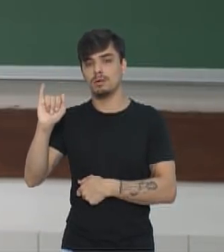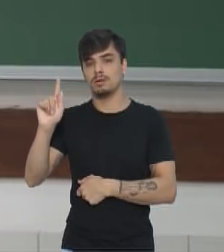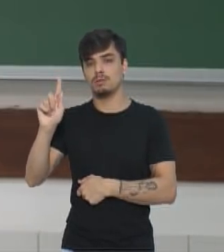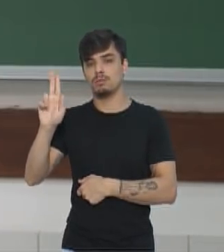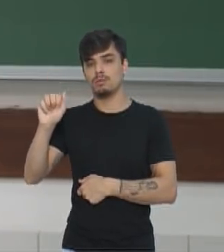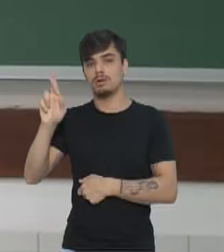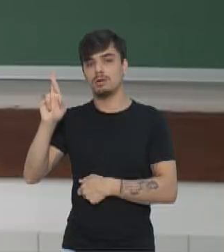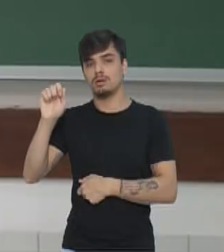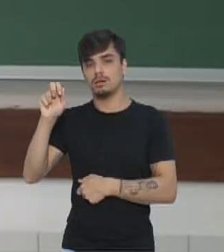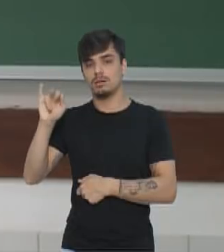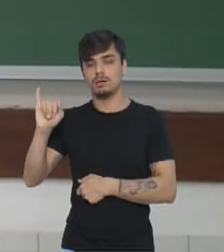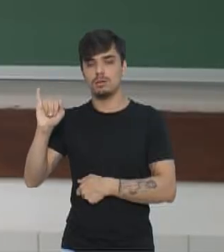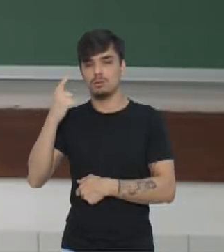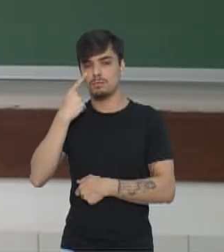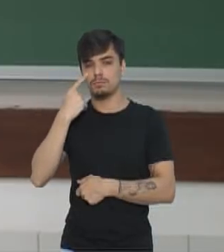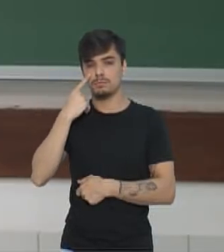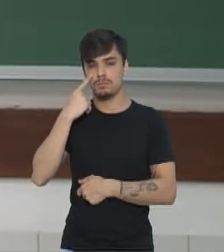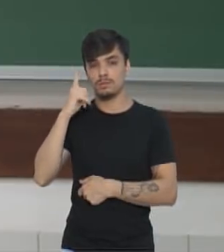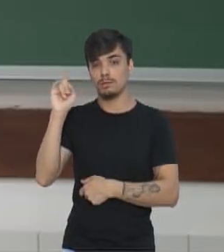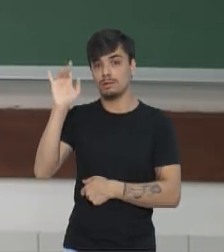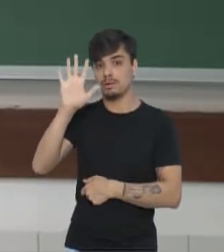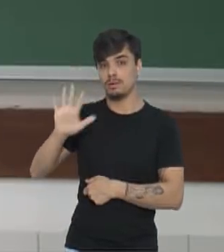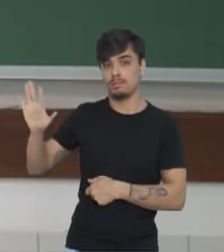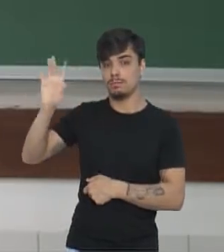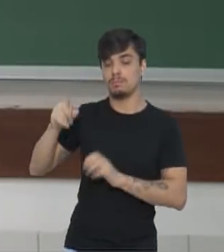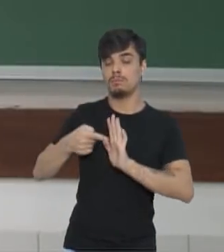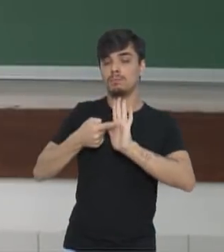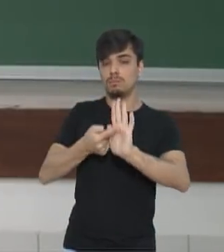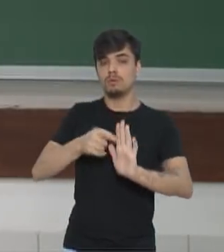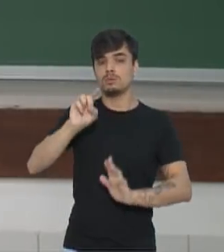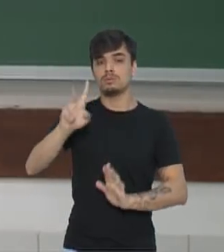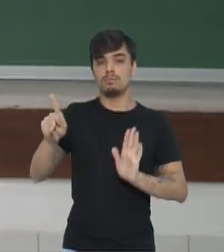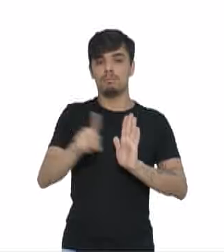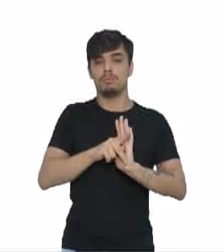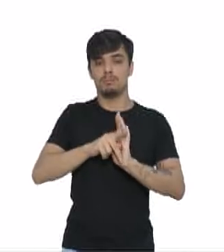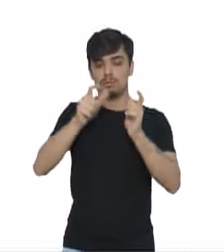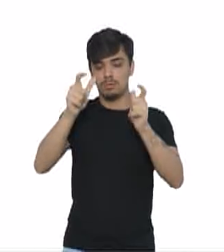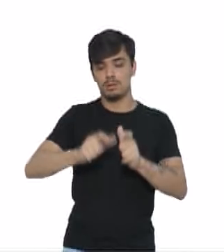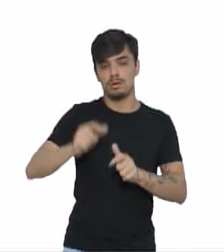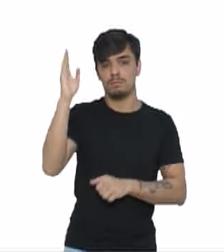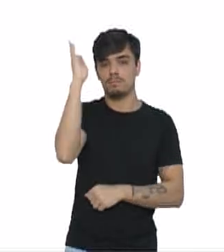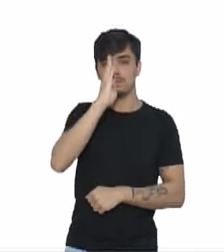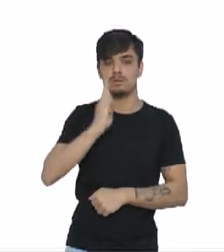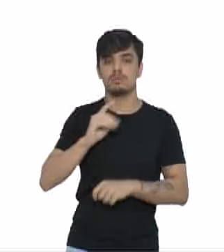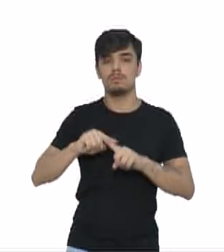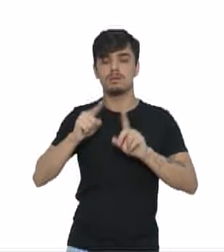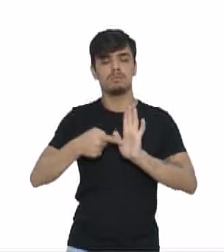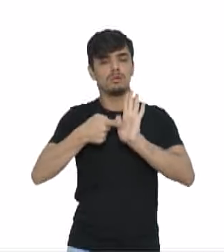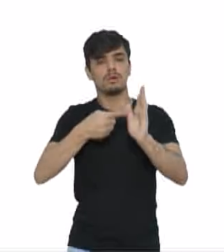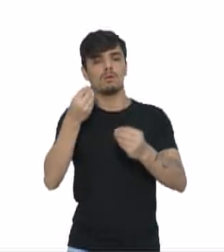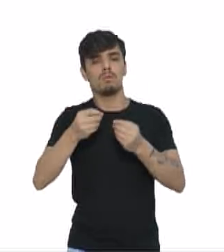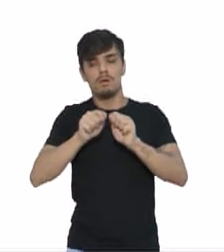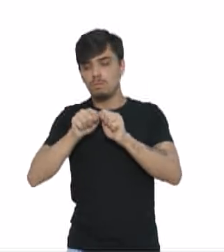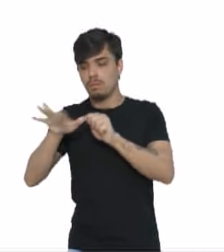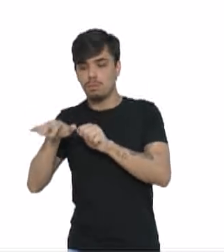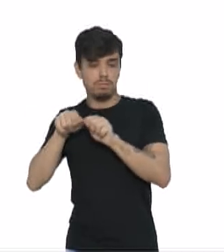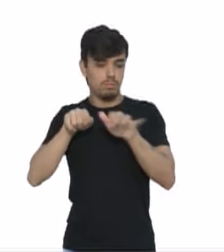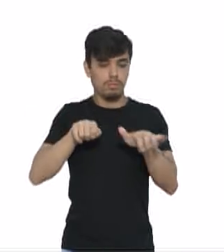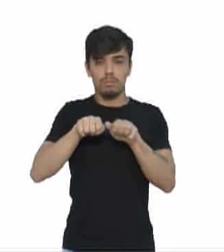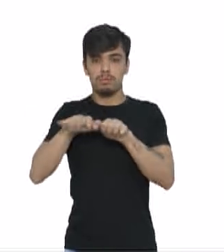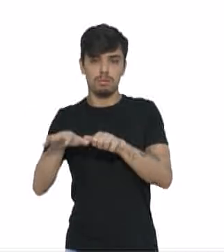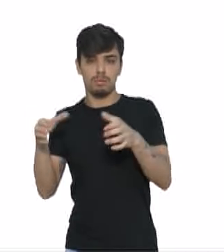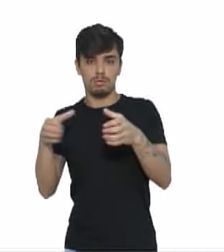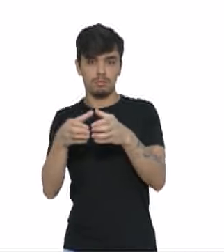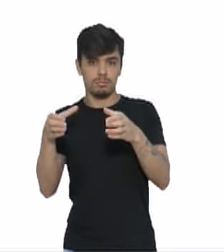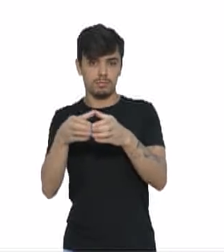para vocês, só no caso do Brasil, mas ele mostra como era espalhado esses grupos originários.